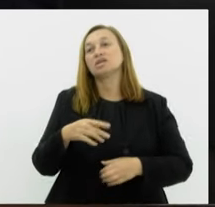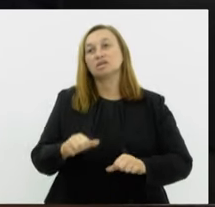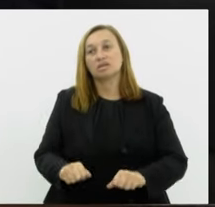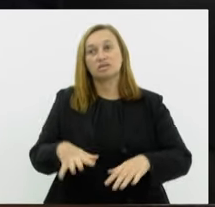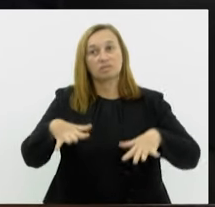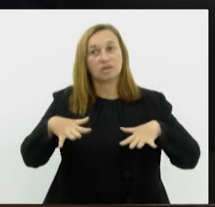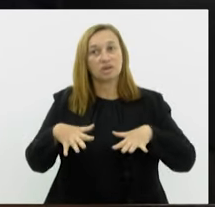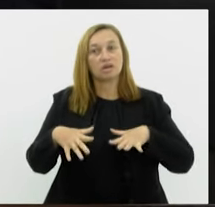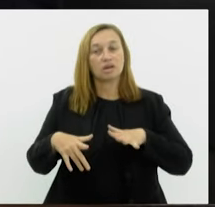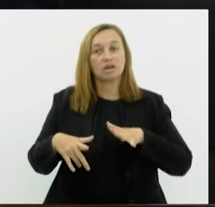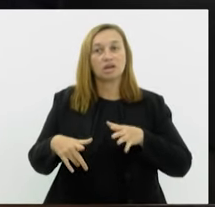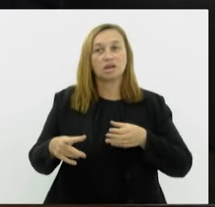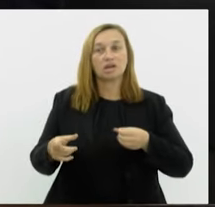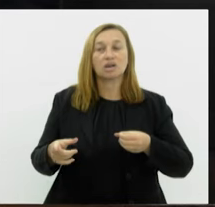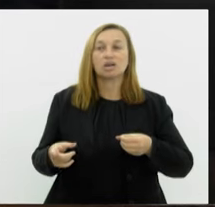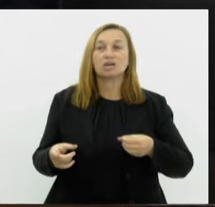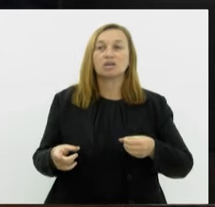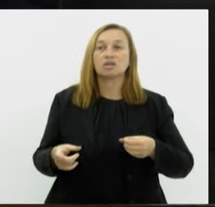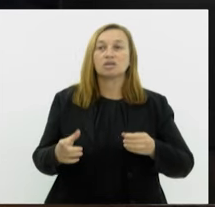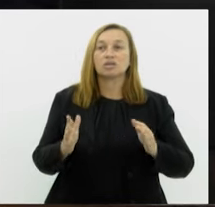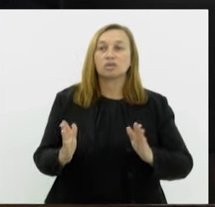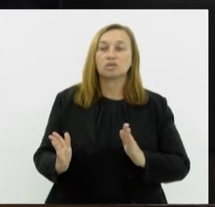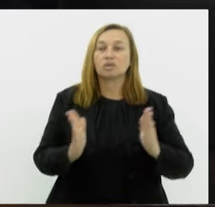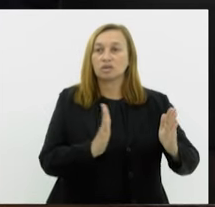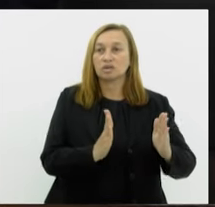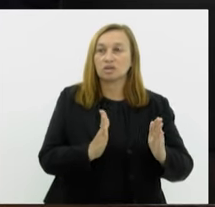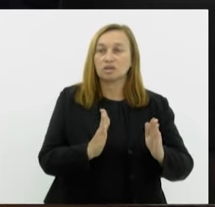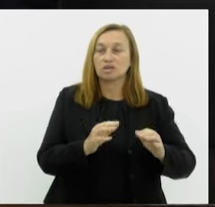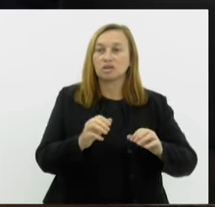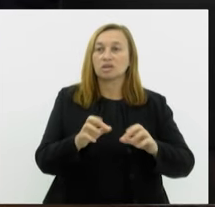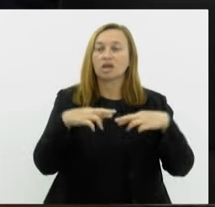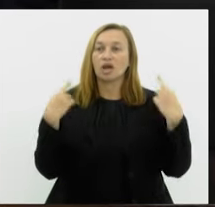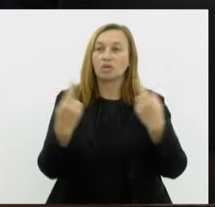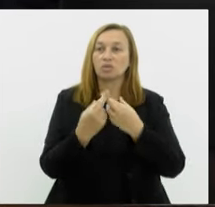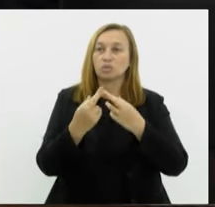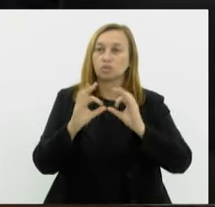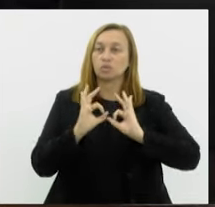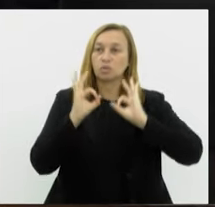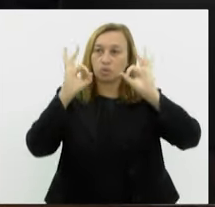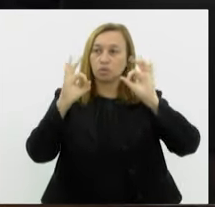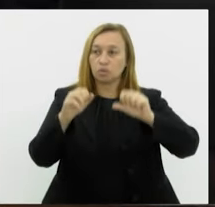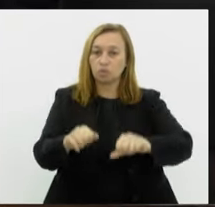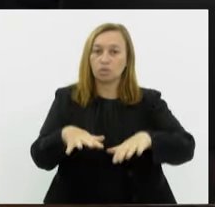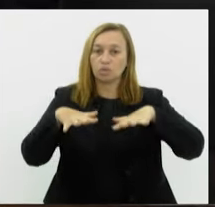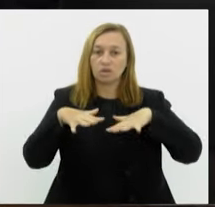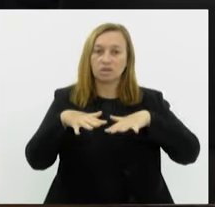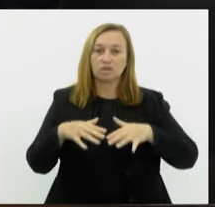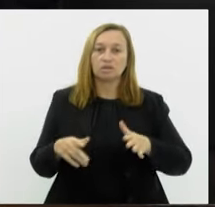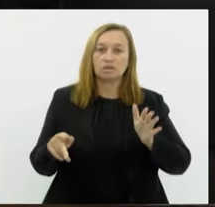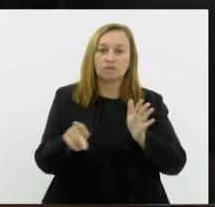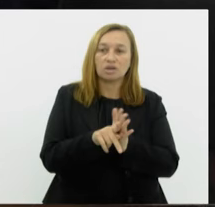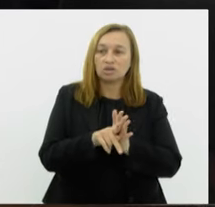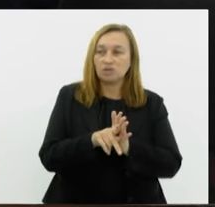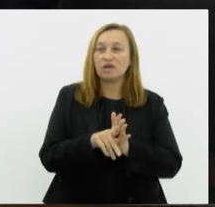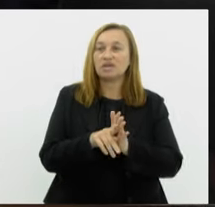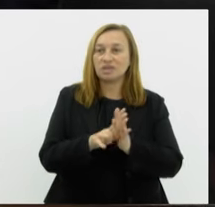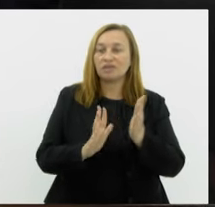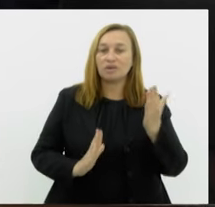a antecipação da sessão extraordinária. Todos que aprovam permaneçam como estão.